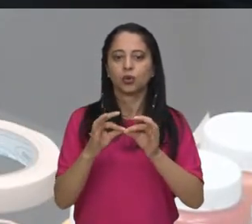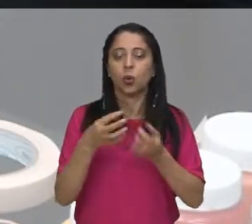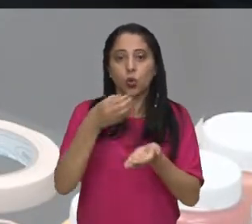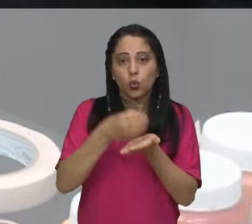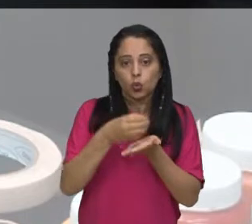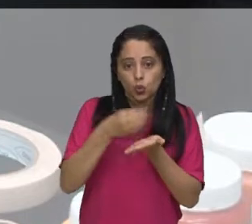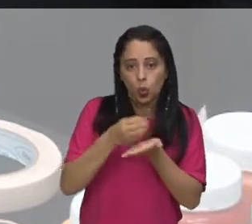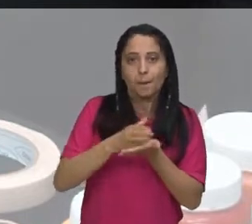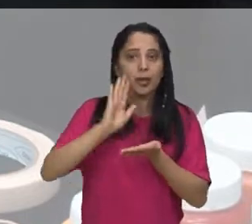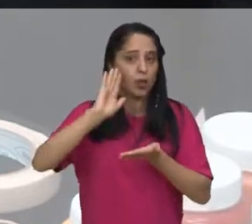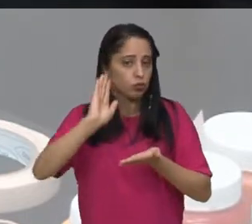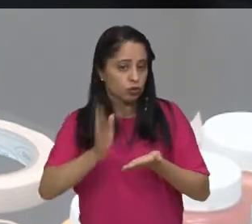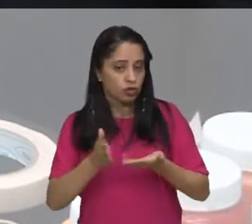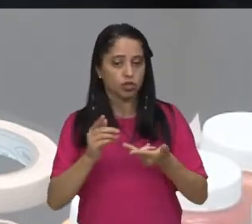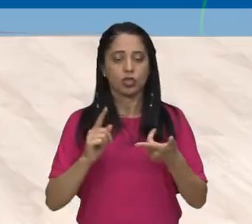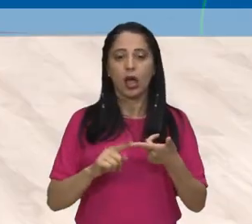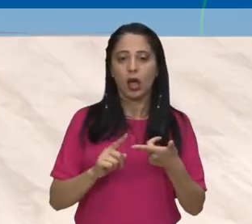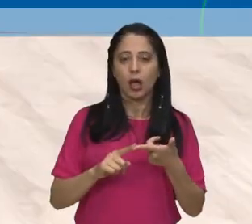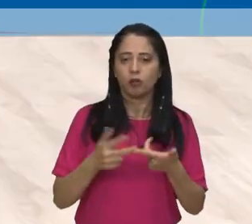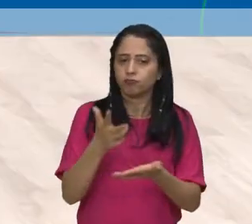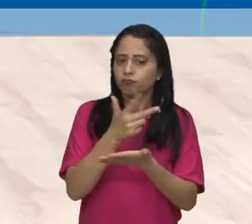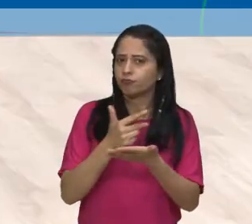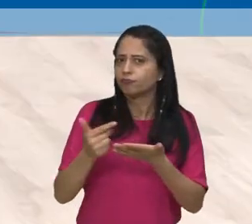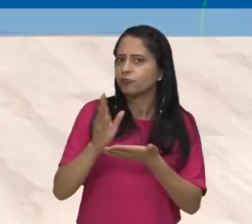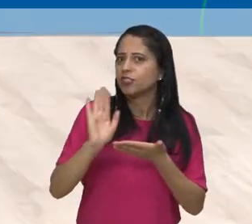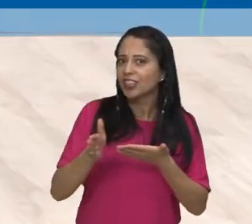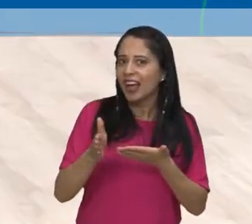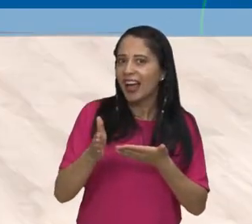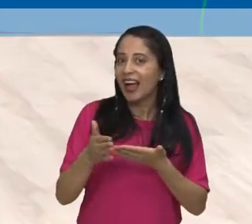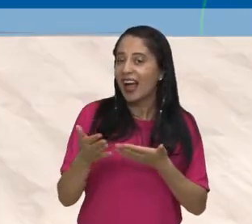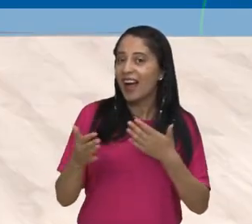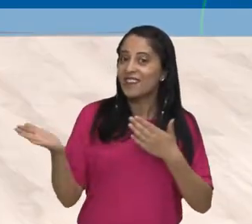base fixa, toda decorada. Agora é só